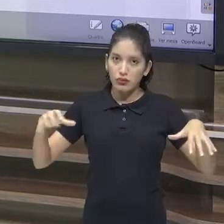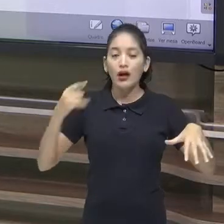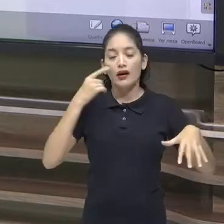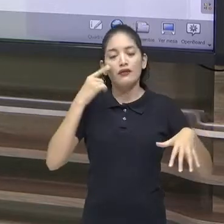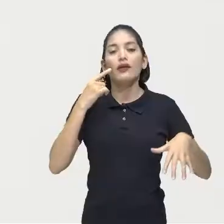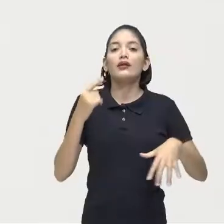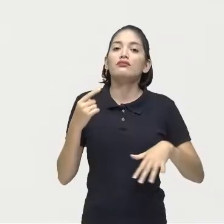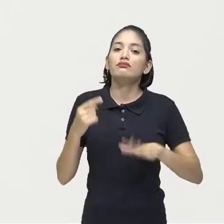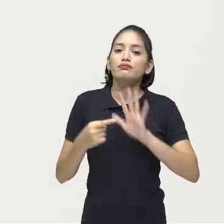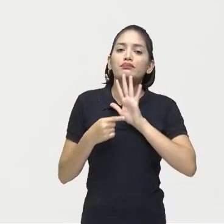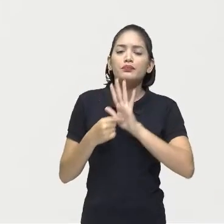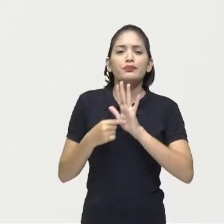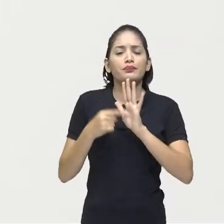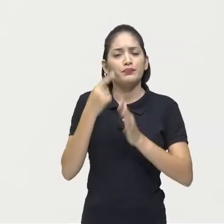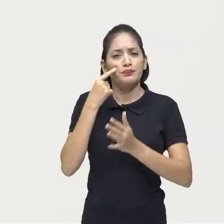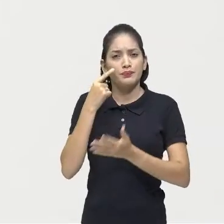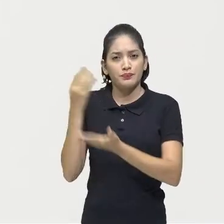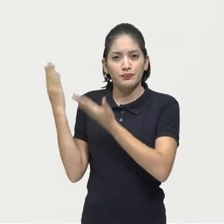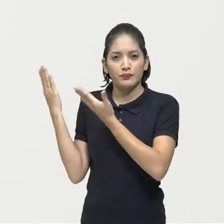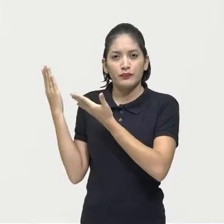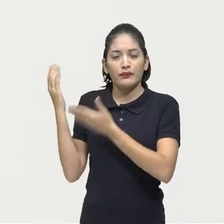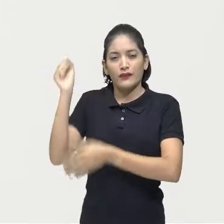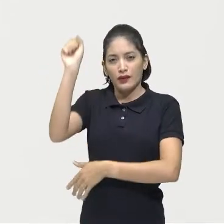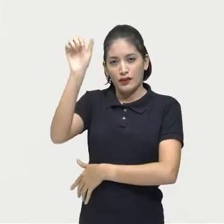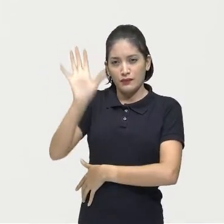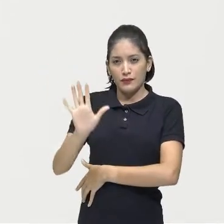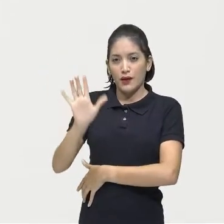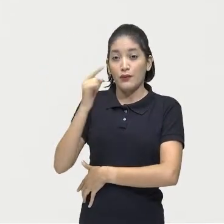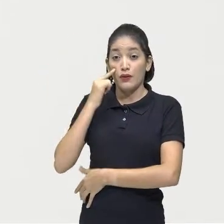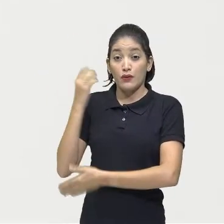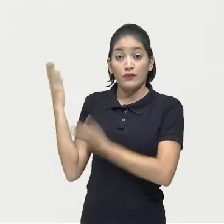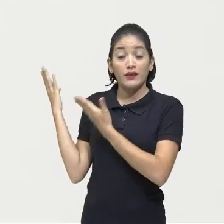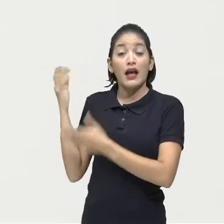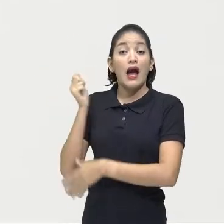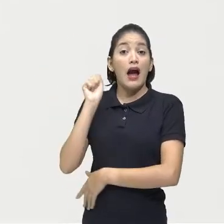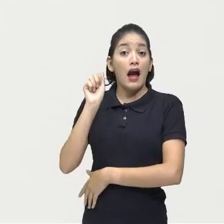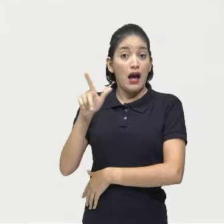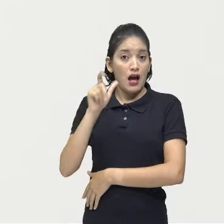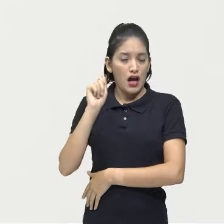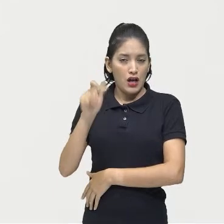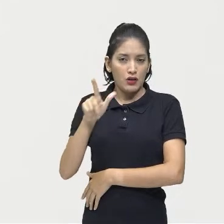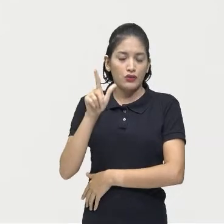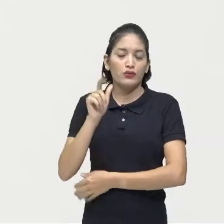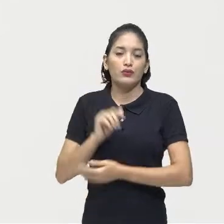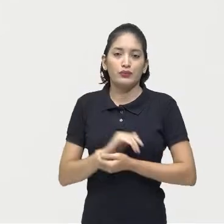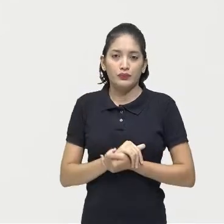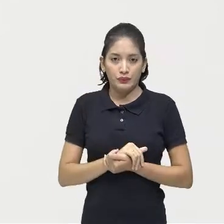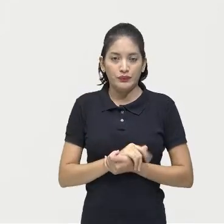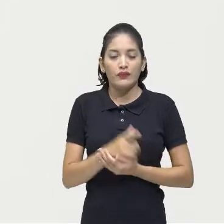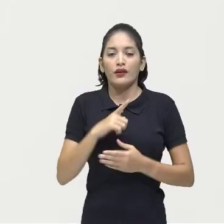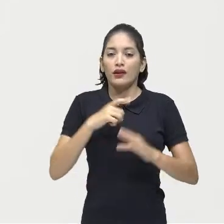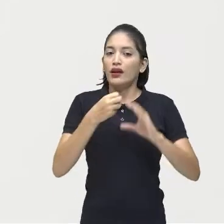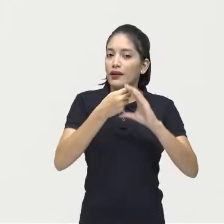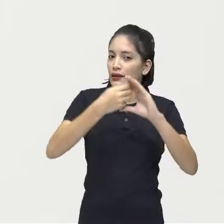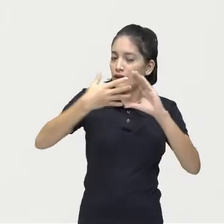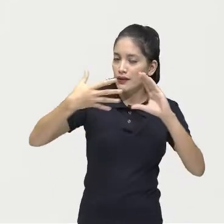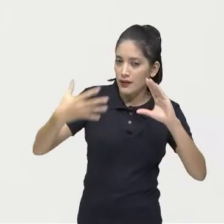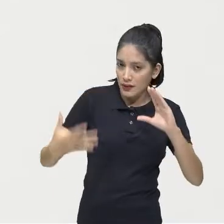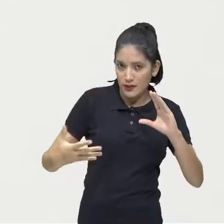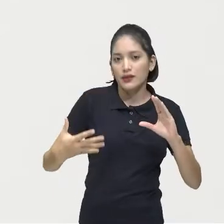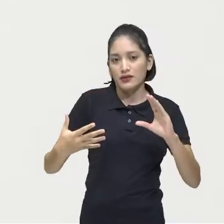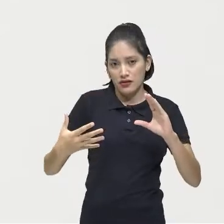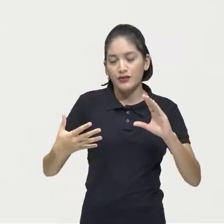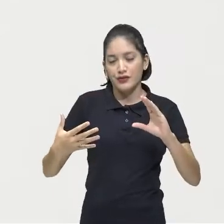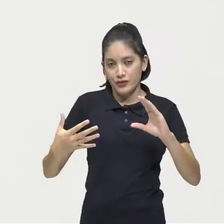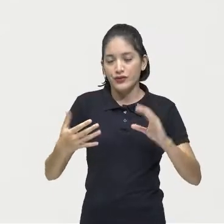mapinha mais uma vez, que a gente viu no início da aula, né? Aí de azul, a gente tem essa classificação, né, que a gente